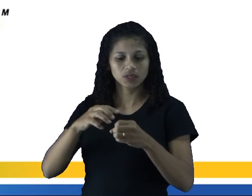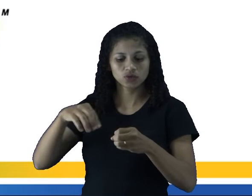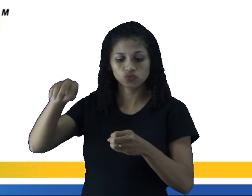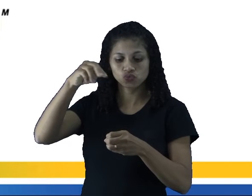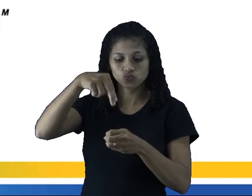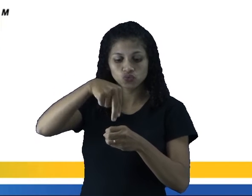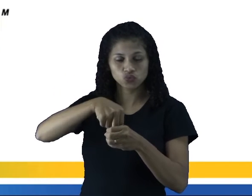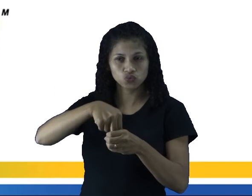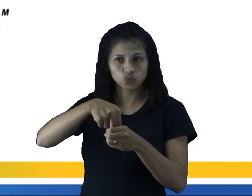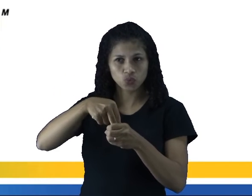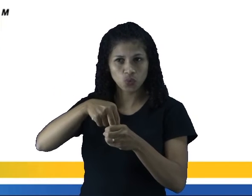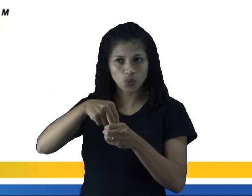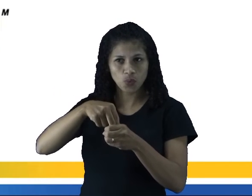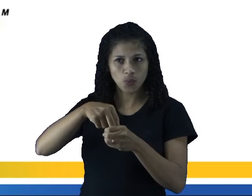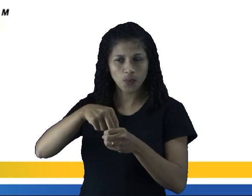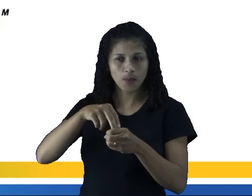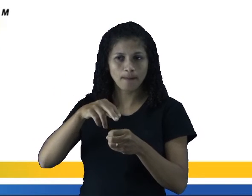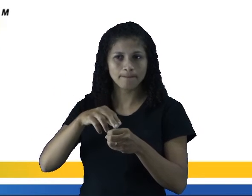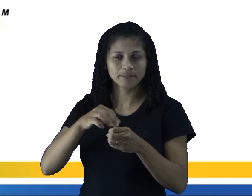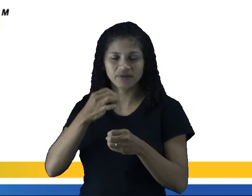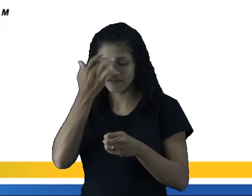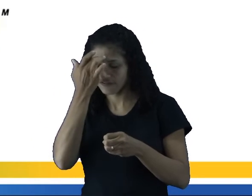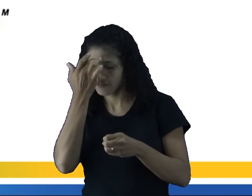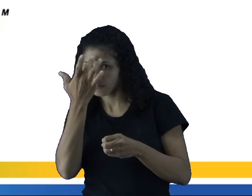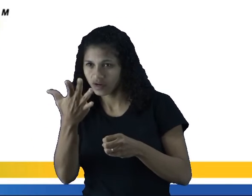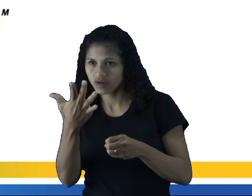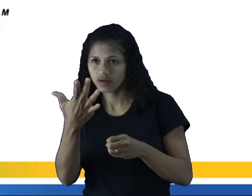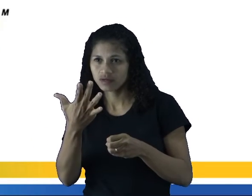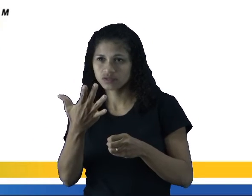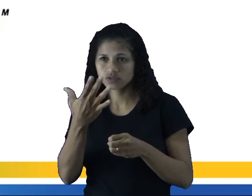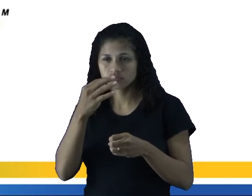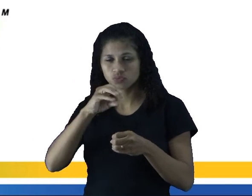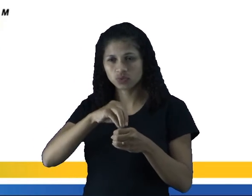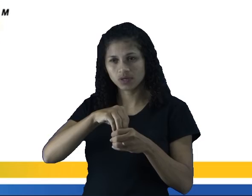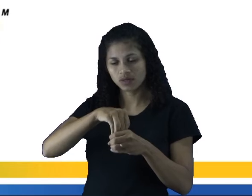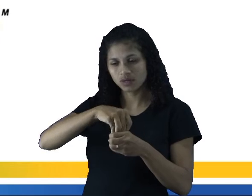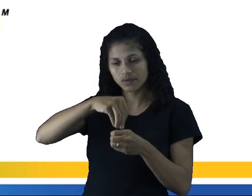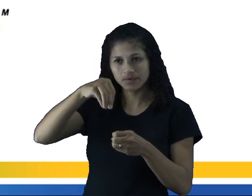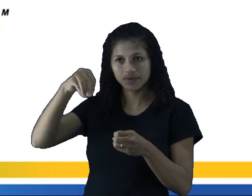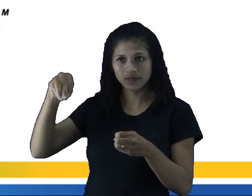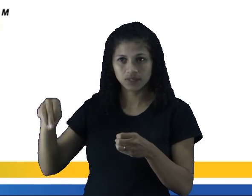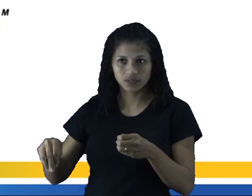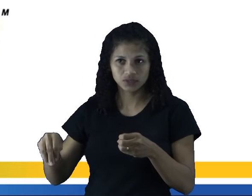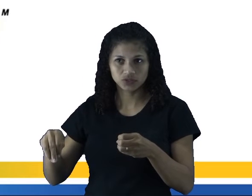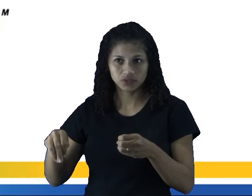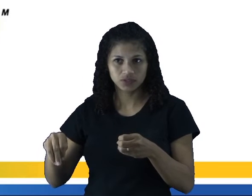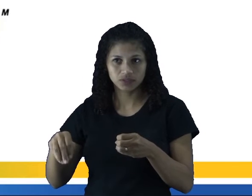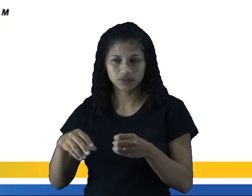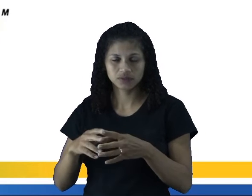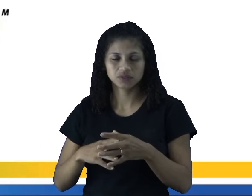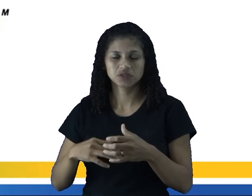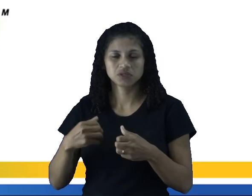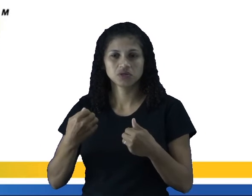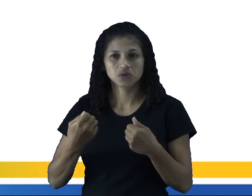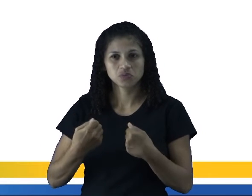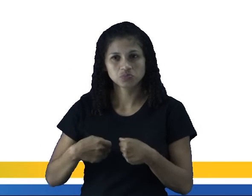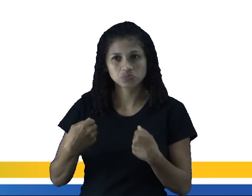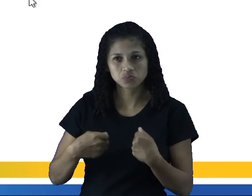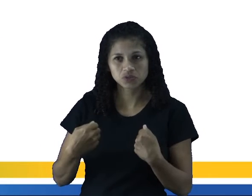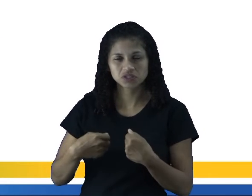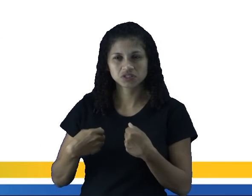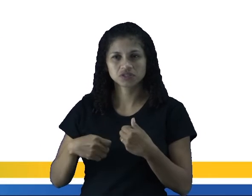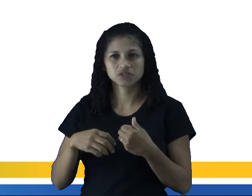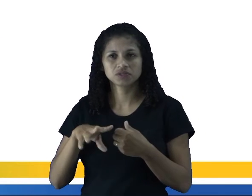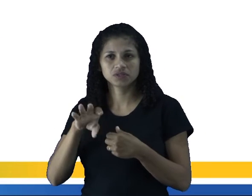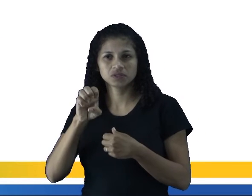vai ser essa atração e mais fácil vai ser essa sua retirada, né? Então, vai ter uma necessidade de energia